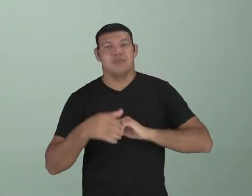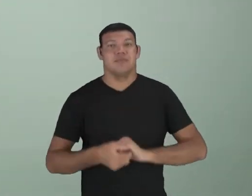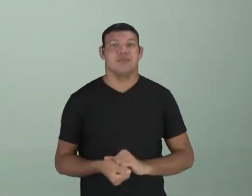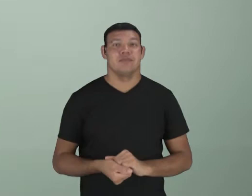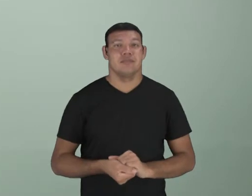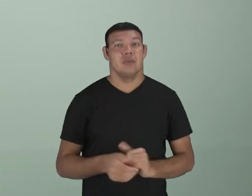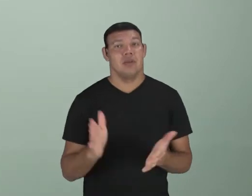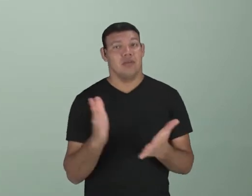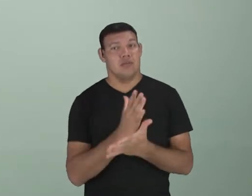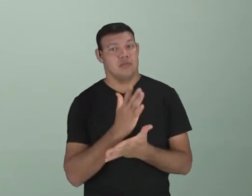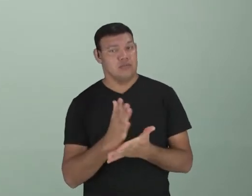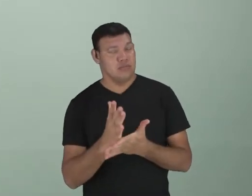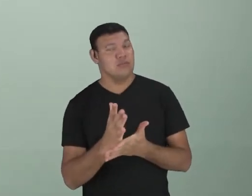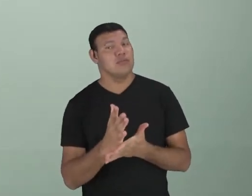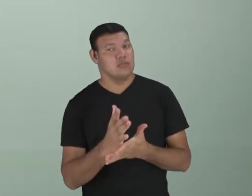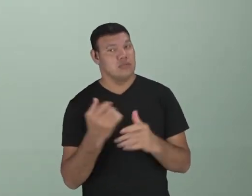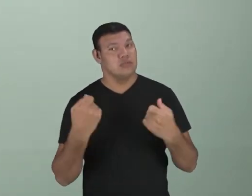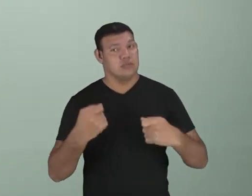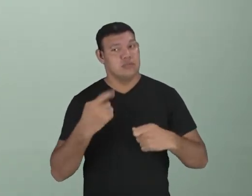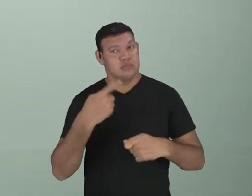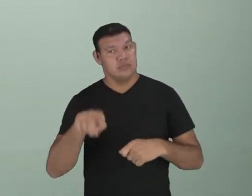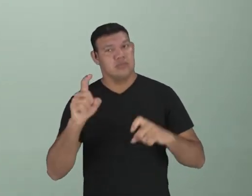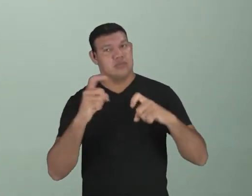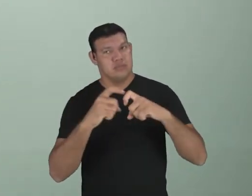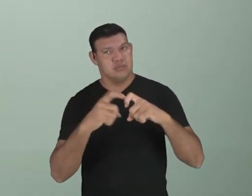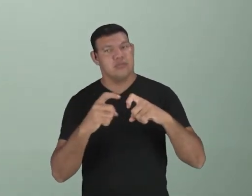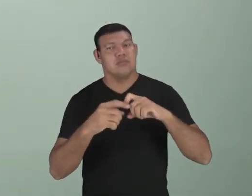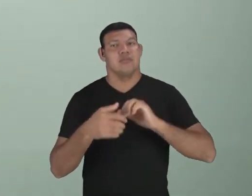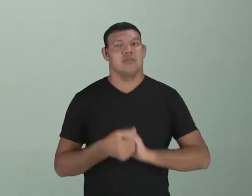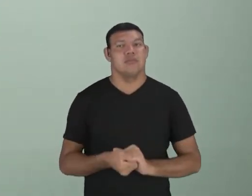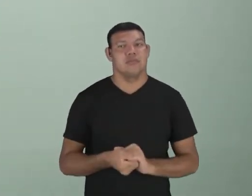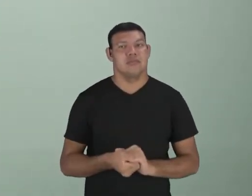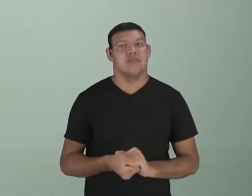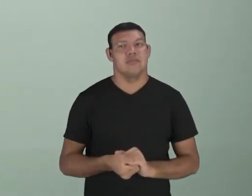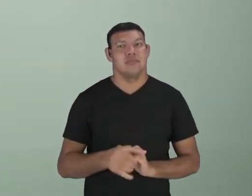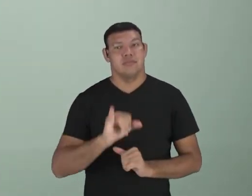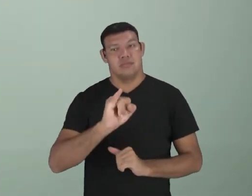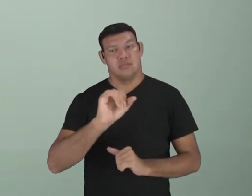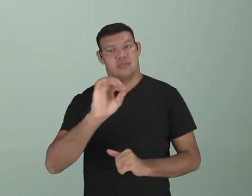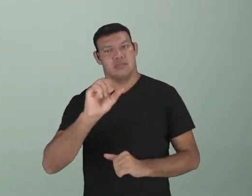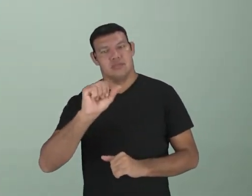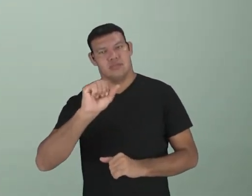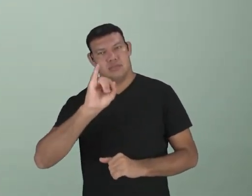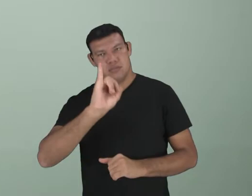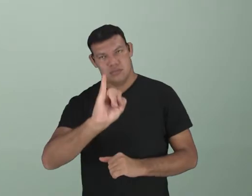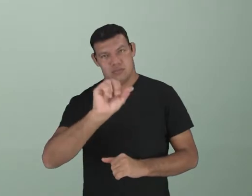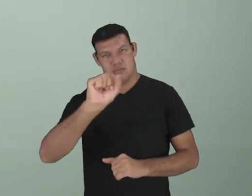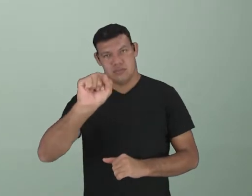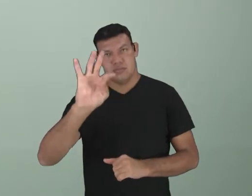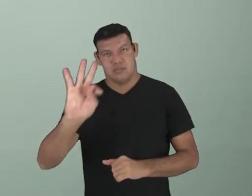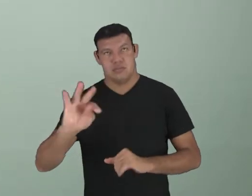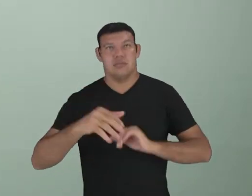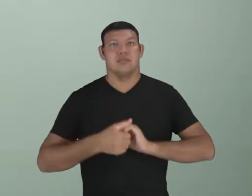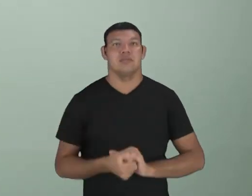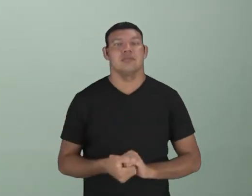Então qualquer um desses sintomas tem que procurar o médico para verificar se é ou não um IST, tá